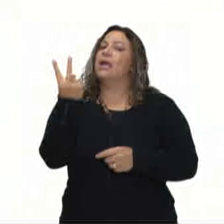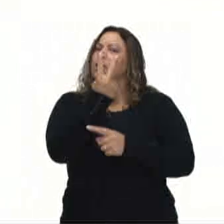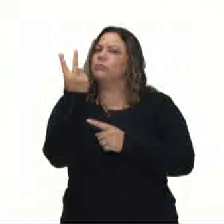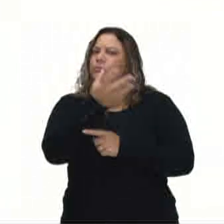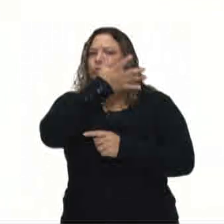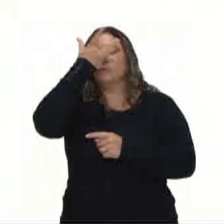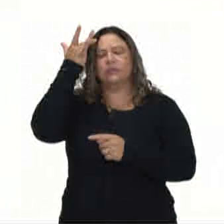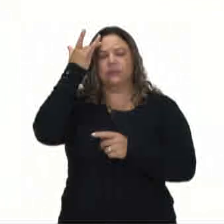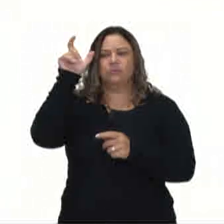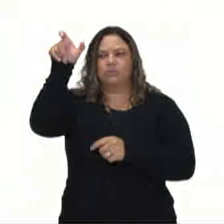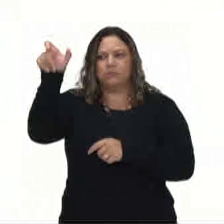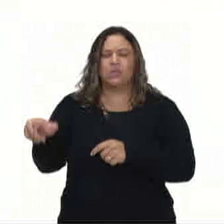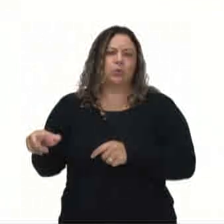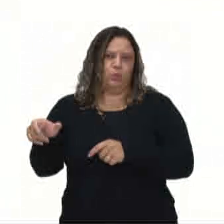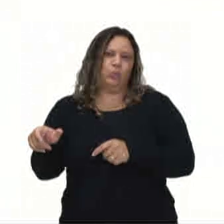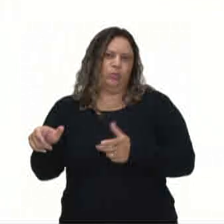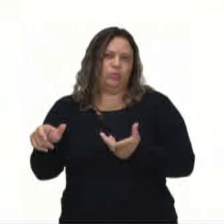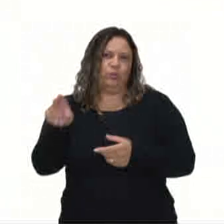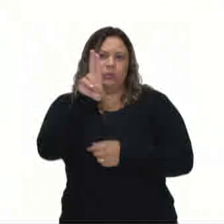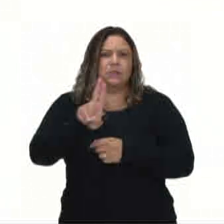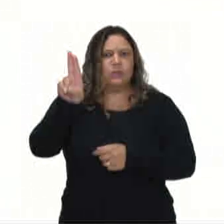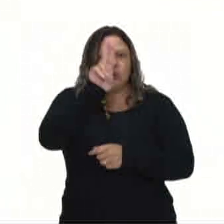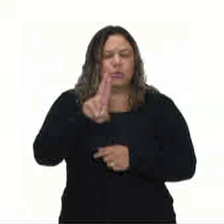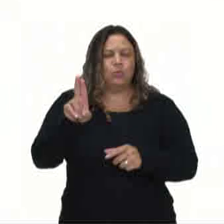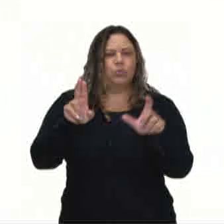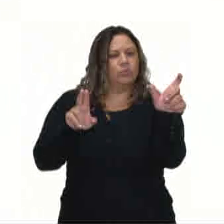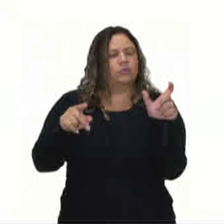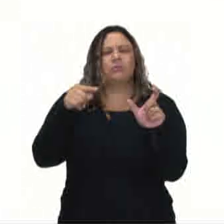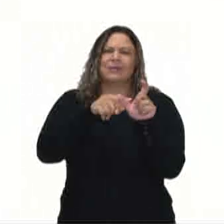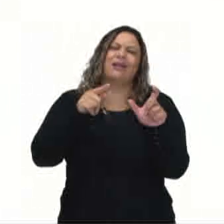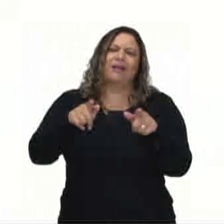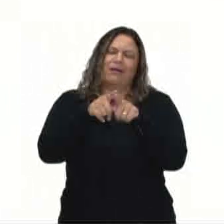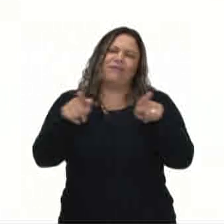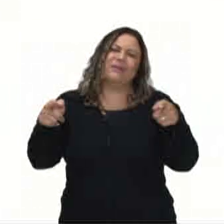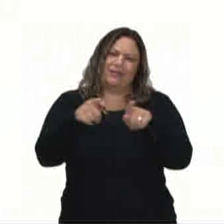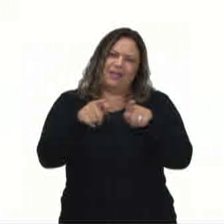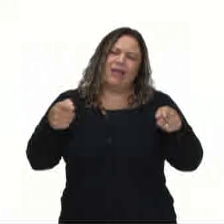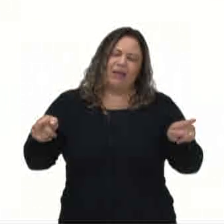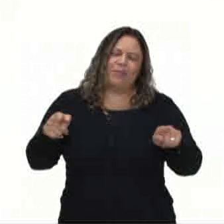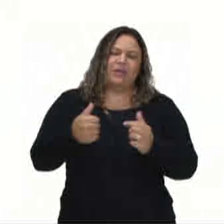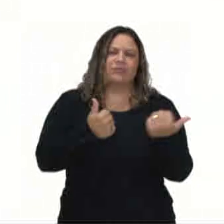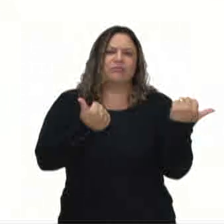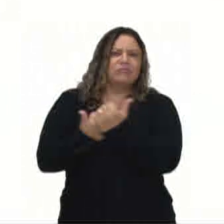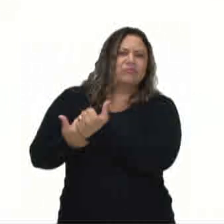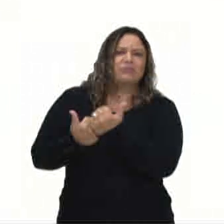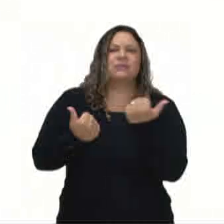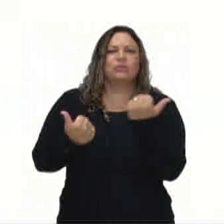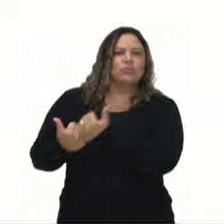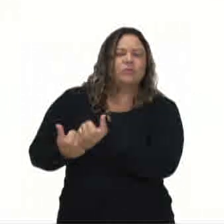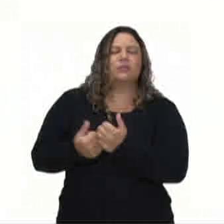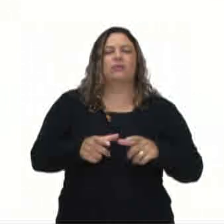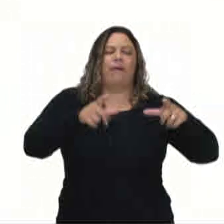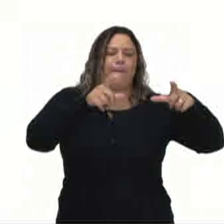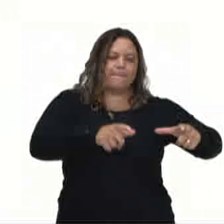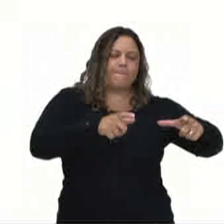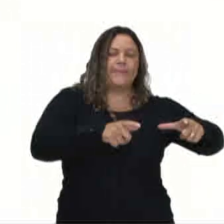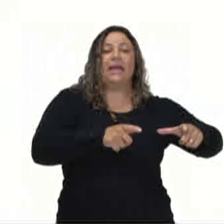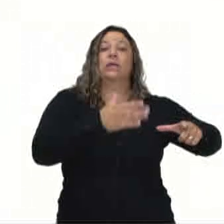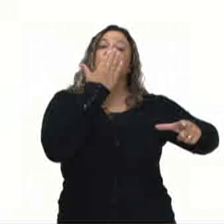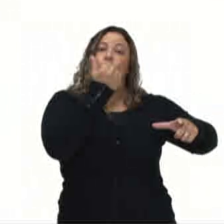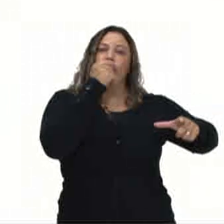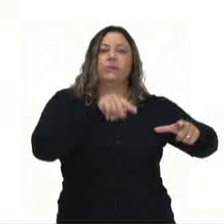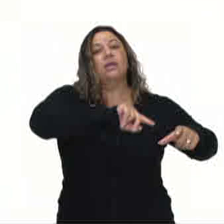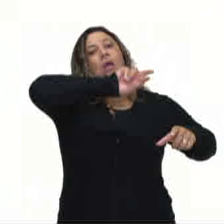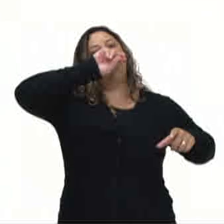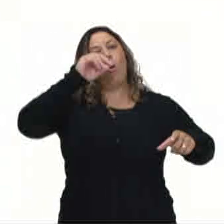com a gramática. O mesmo ocorre com outras substituições, prato de comida ou prato de cerâmica que contém comida